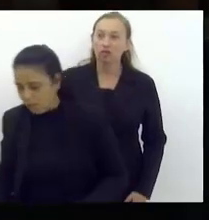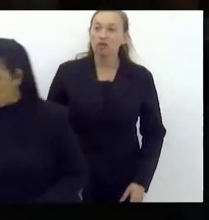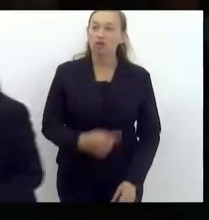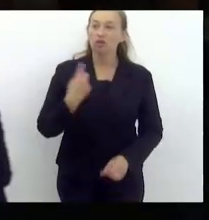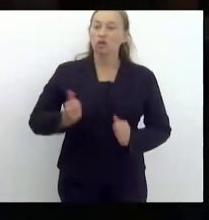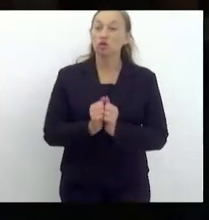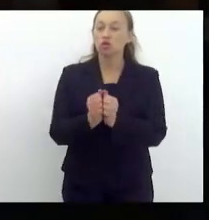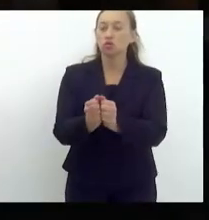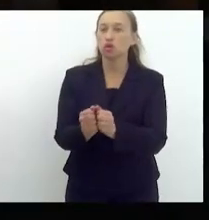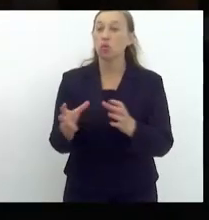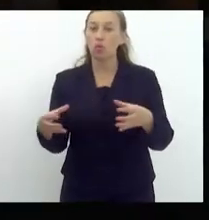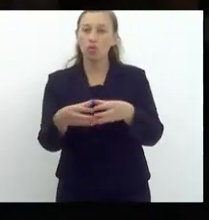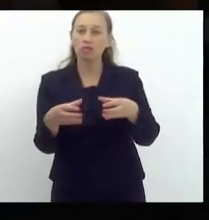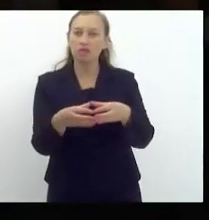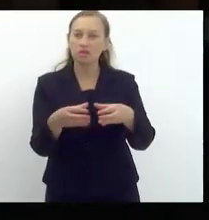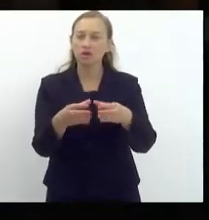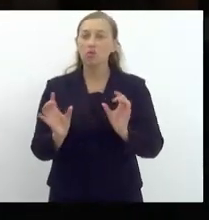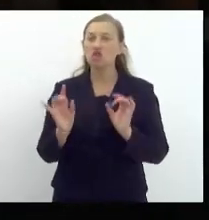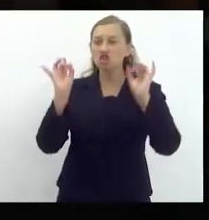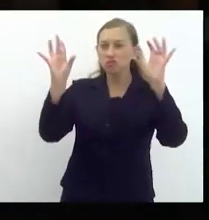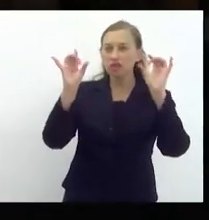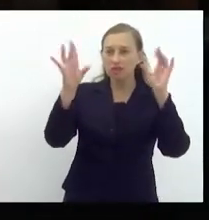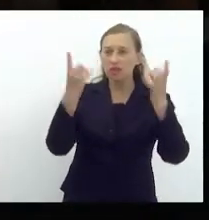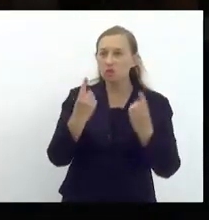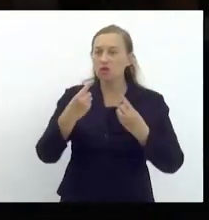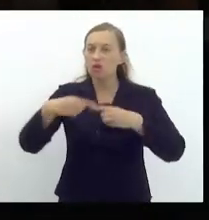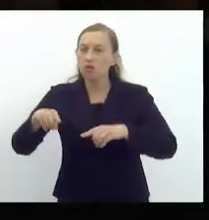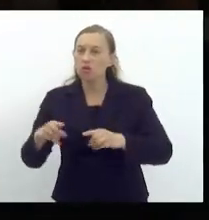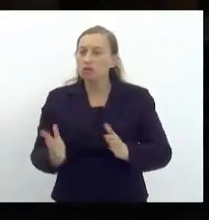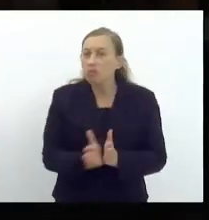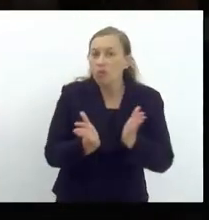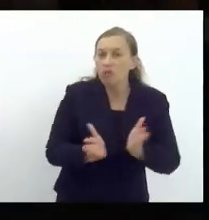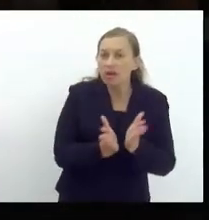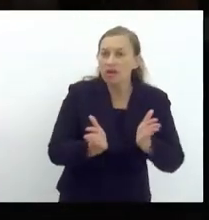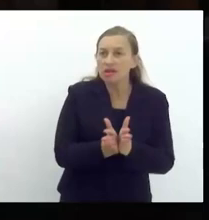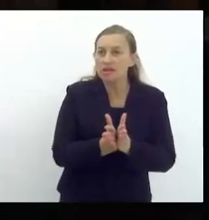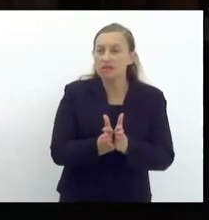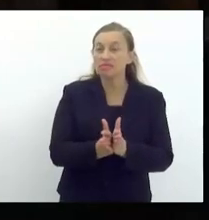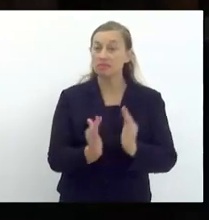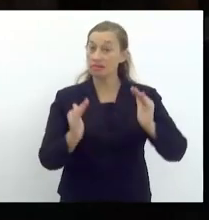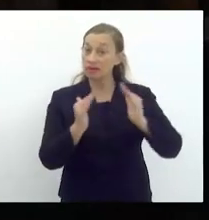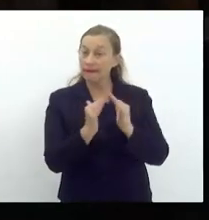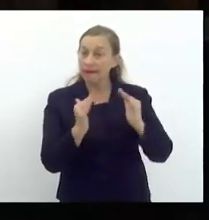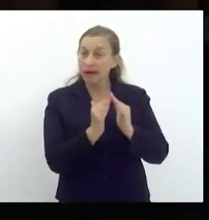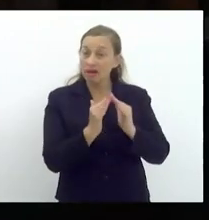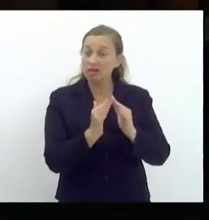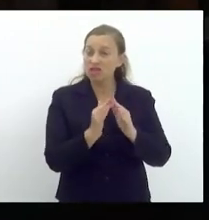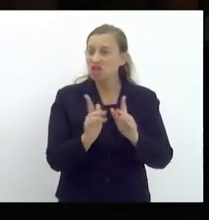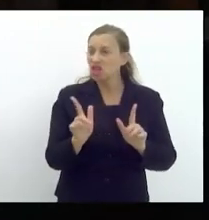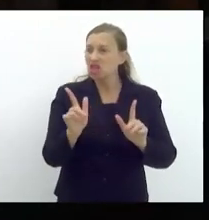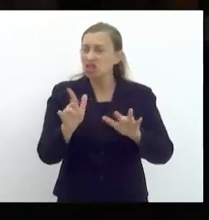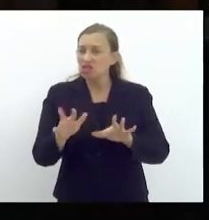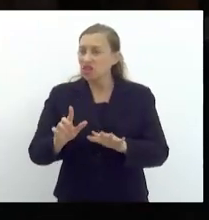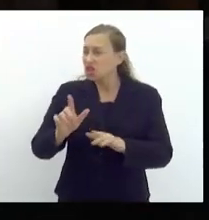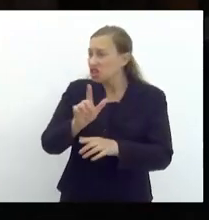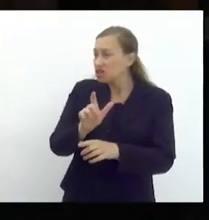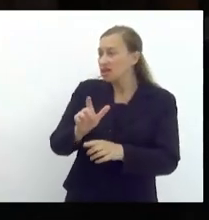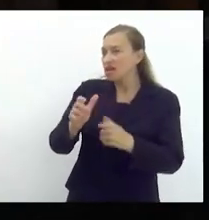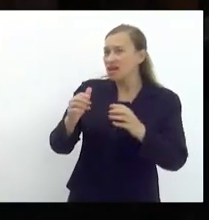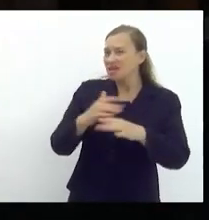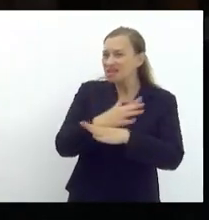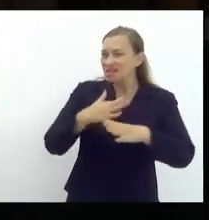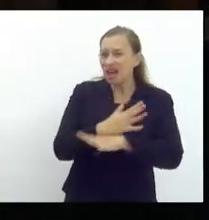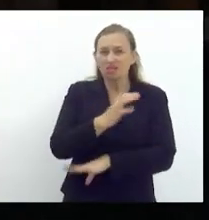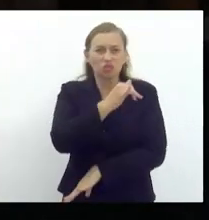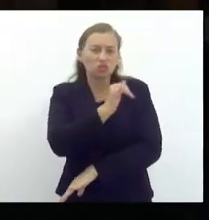com a comissão especial de enfrentamento a miséria combate à pobreza desta casa em diferentes cidades do Estado